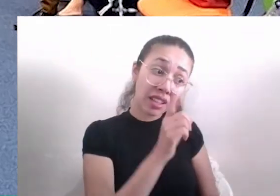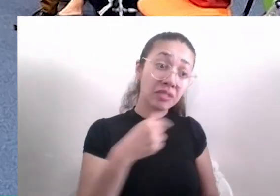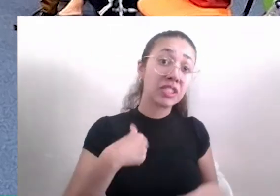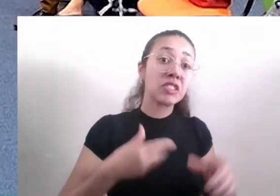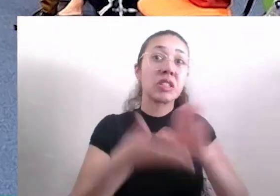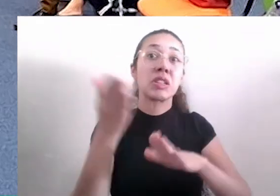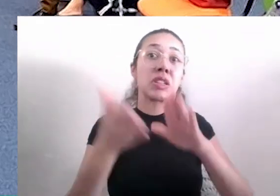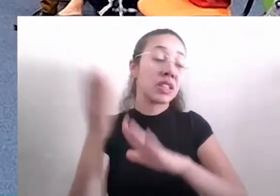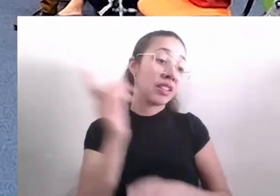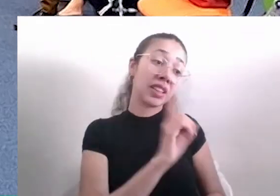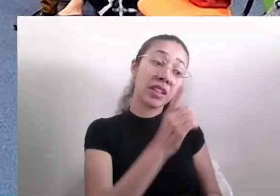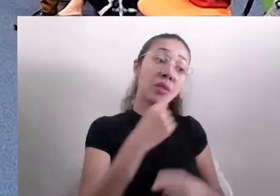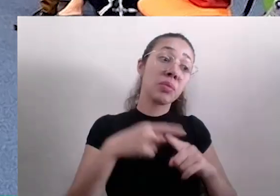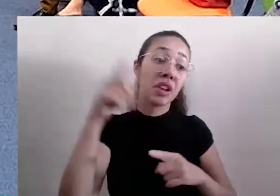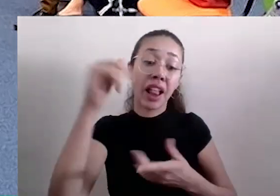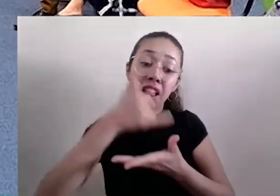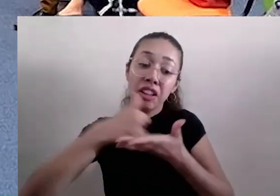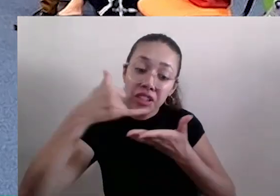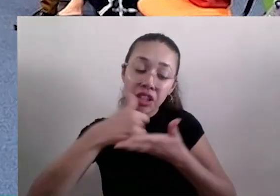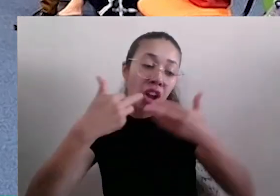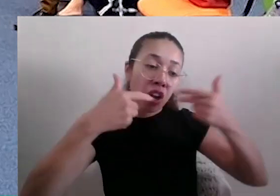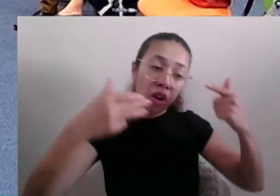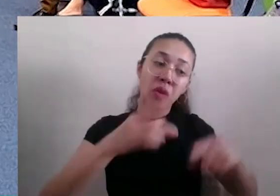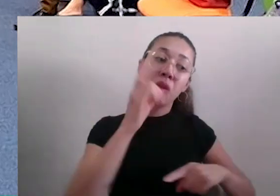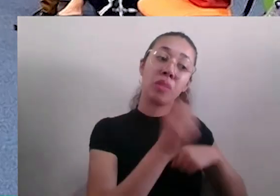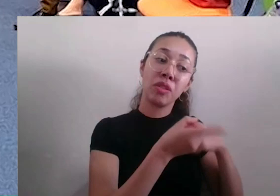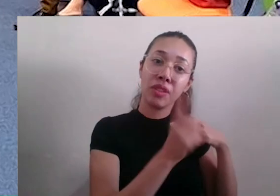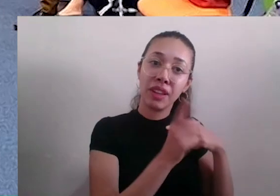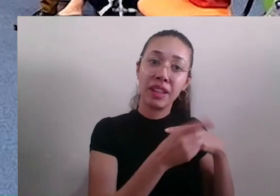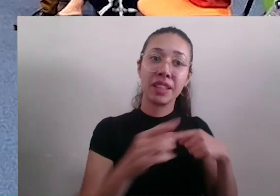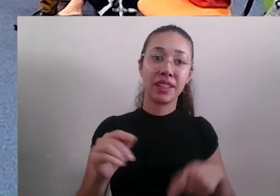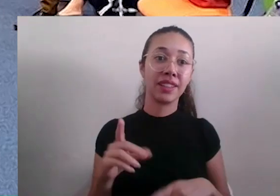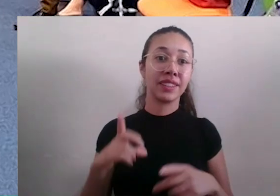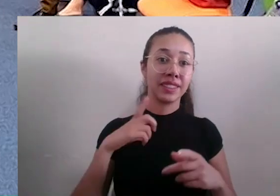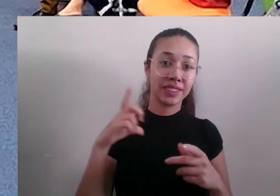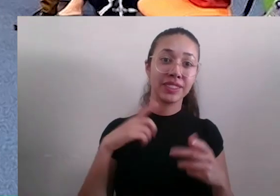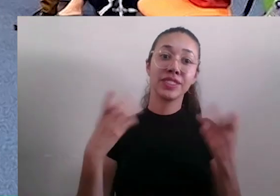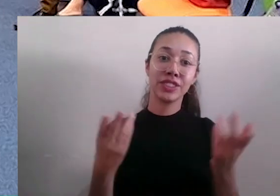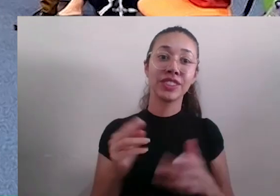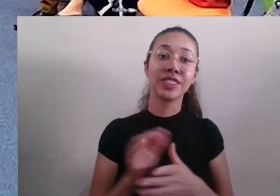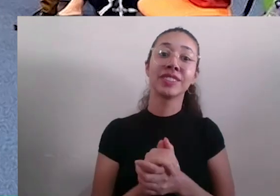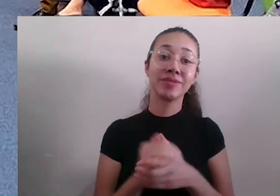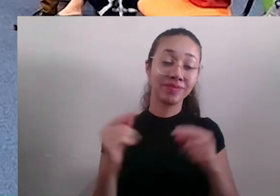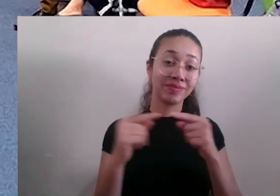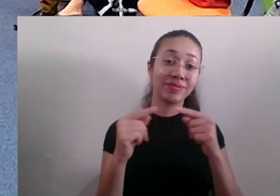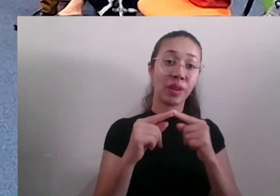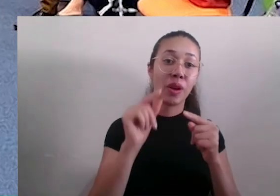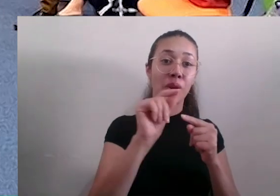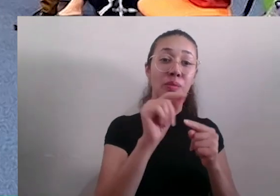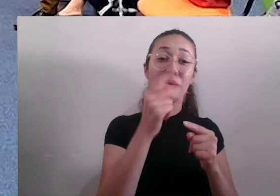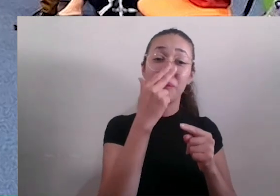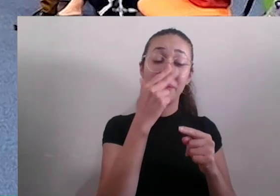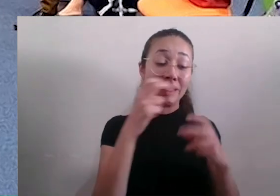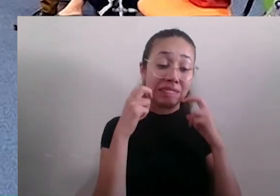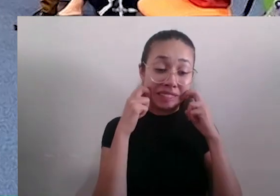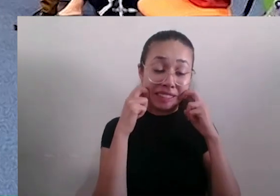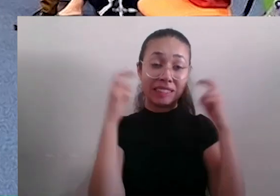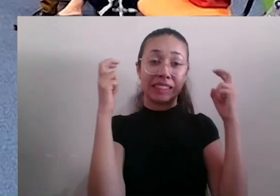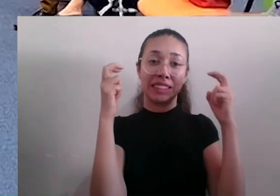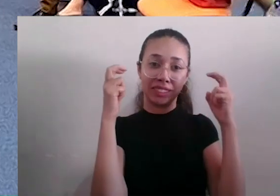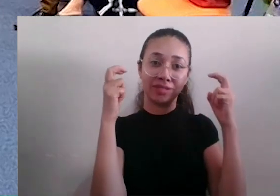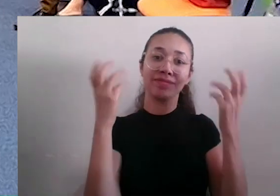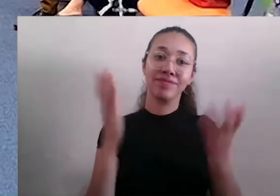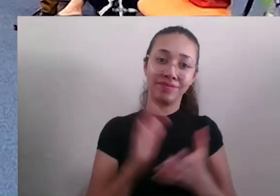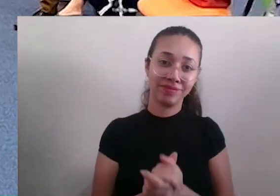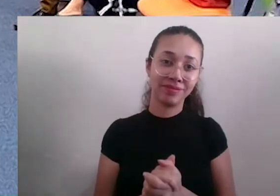ela usava drogas e não sei o quê usou isso como uma forma de de constrangimento né E ela é outra que